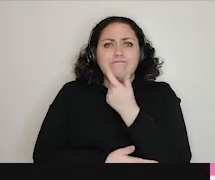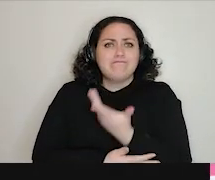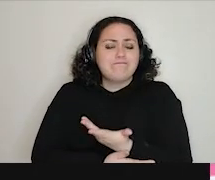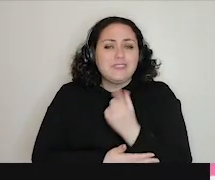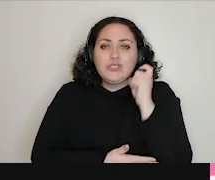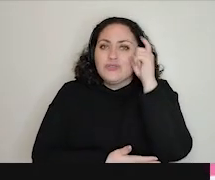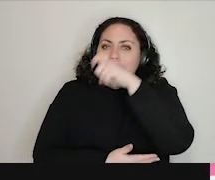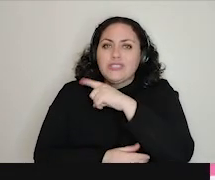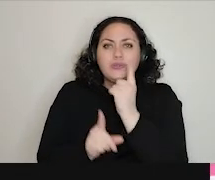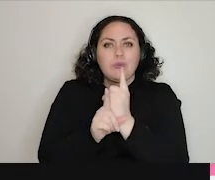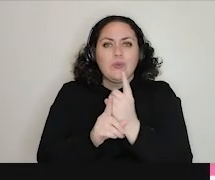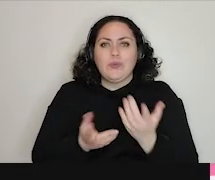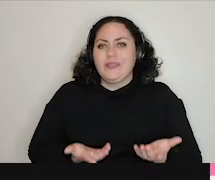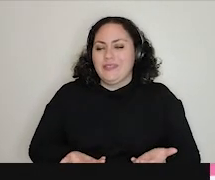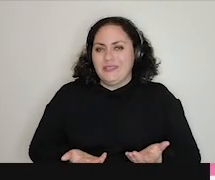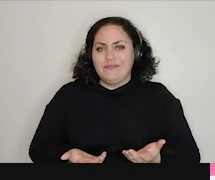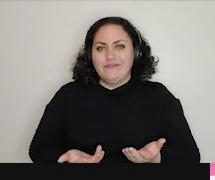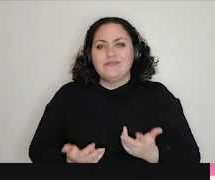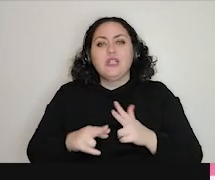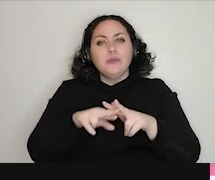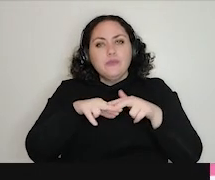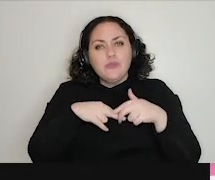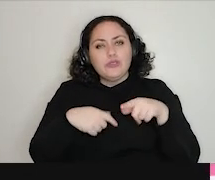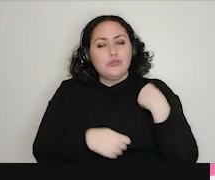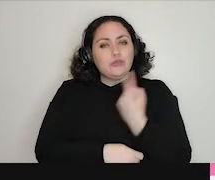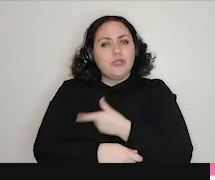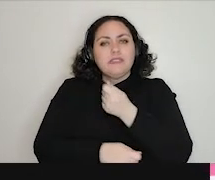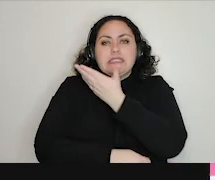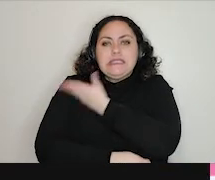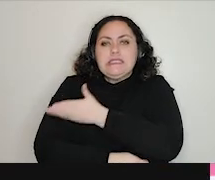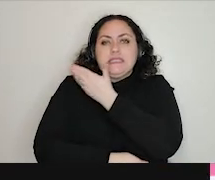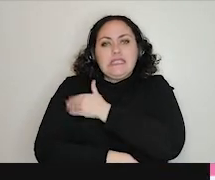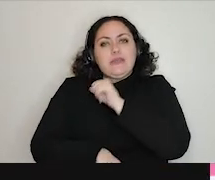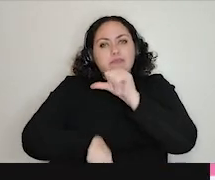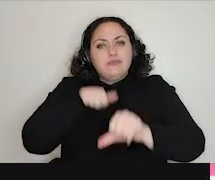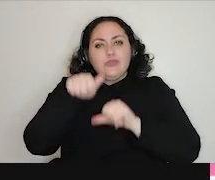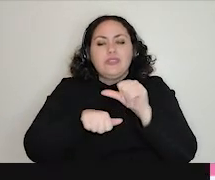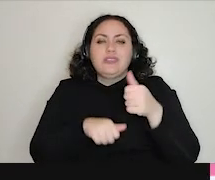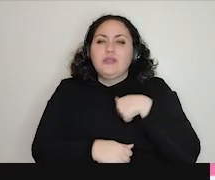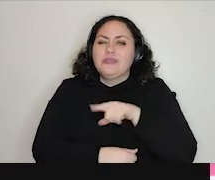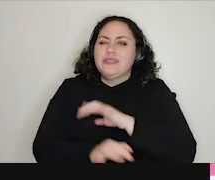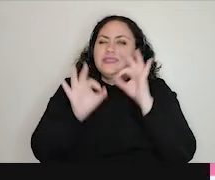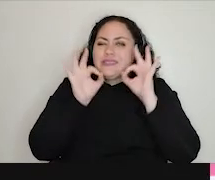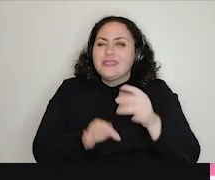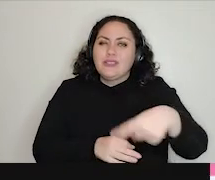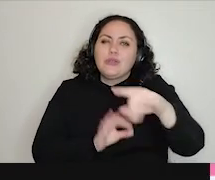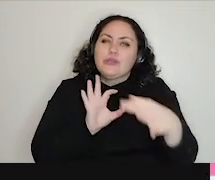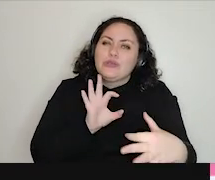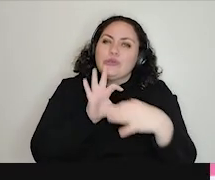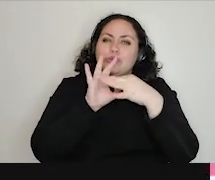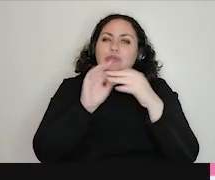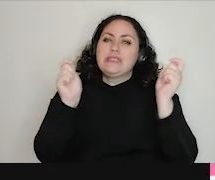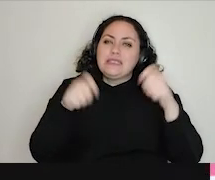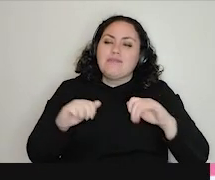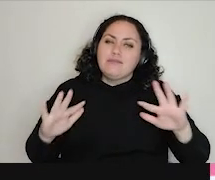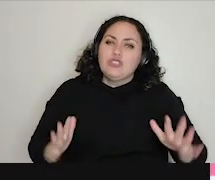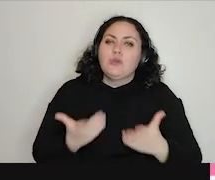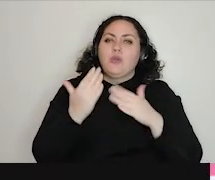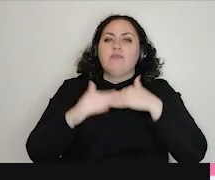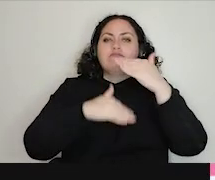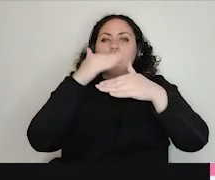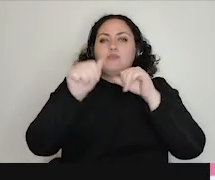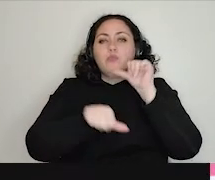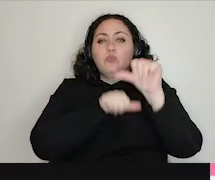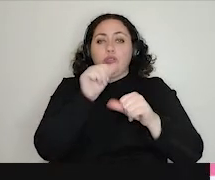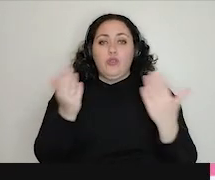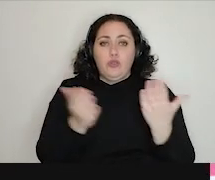distante. Né? Então, é todo um exercício que a gente tem que fazer para estar mudando esses paradigmas, mas que eu conto com cada um de vocês para a gente estar conseguindo promover